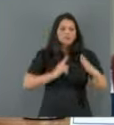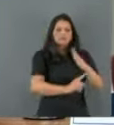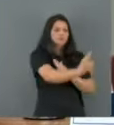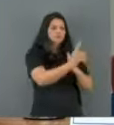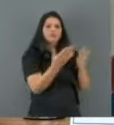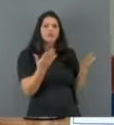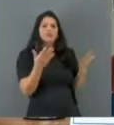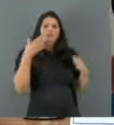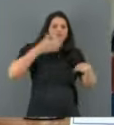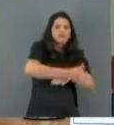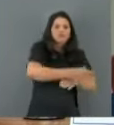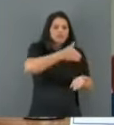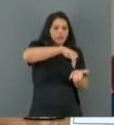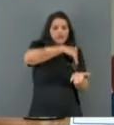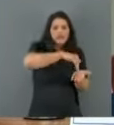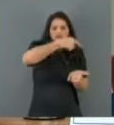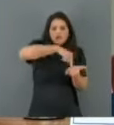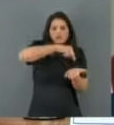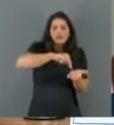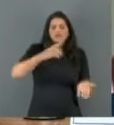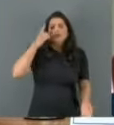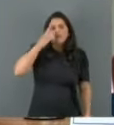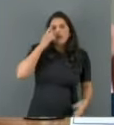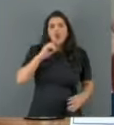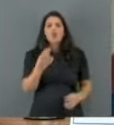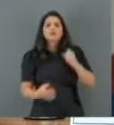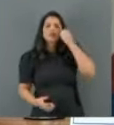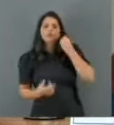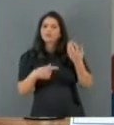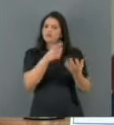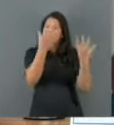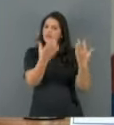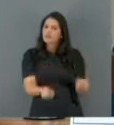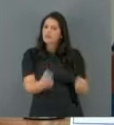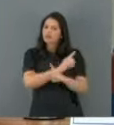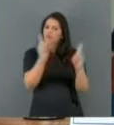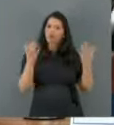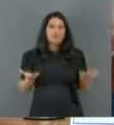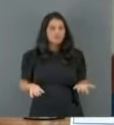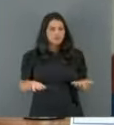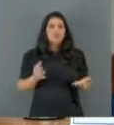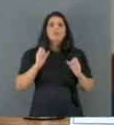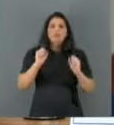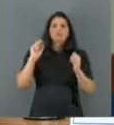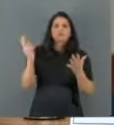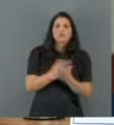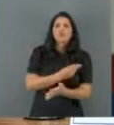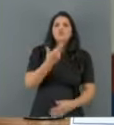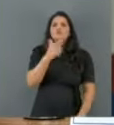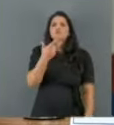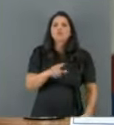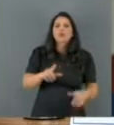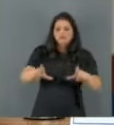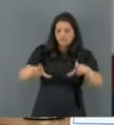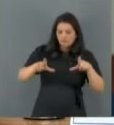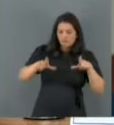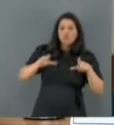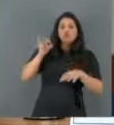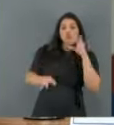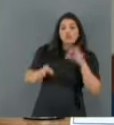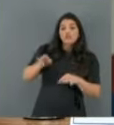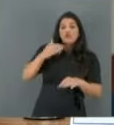exemplo, o escritório, o gabinete de um parlamentar. Isso é inaceitável, inclusive, eventualmente, até sem busca, sem um mandado judicial.